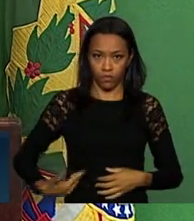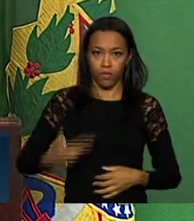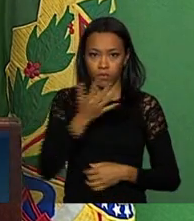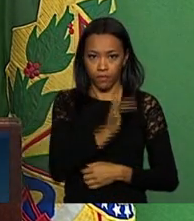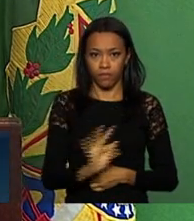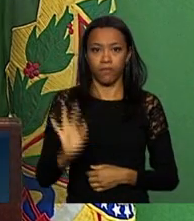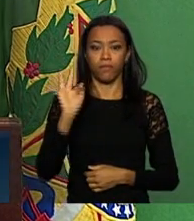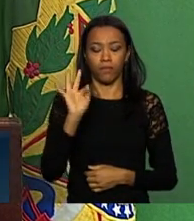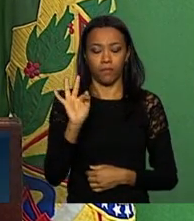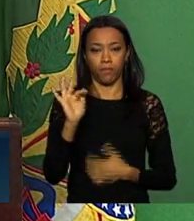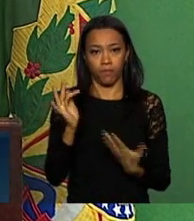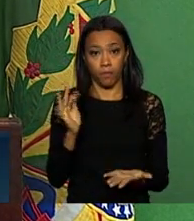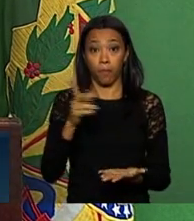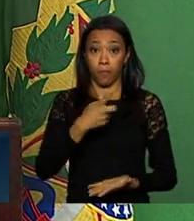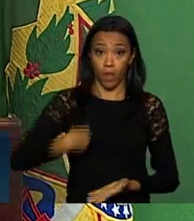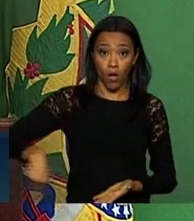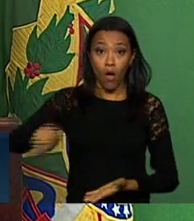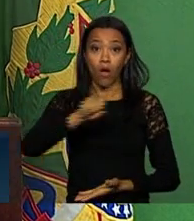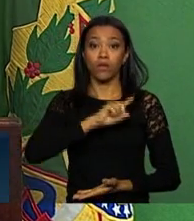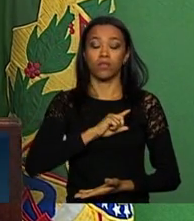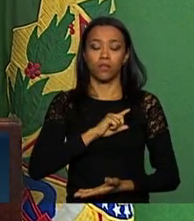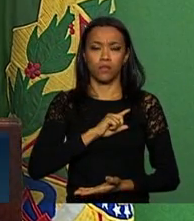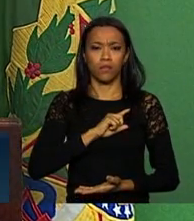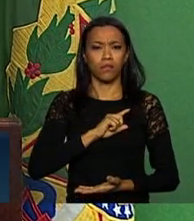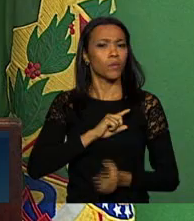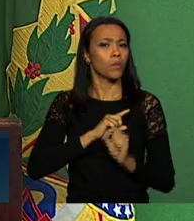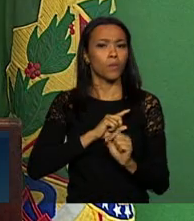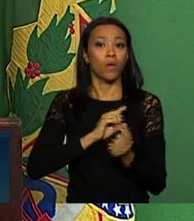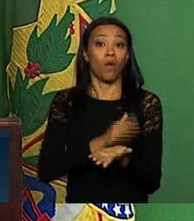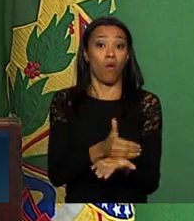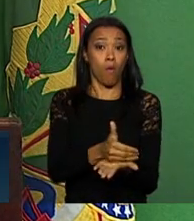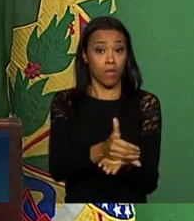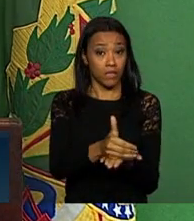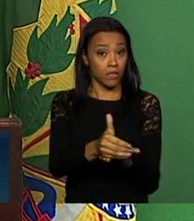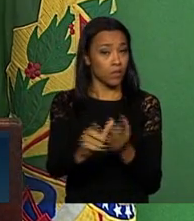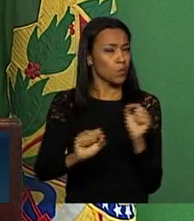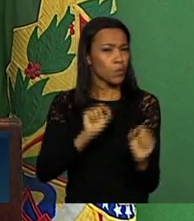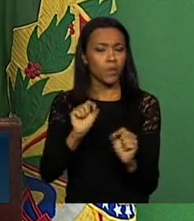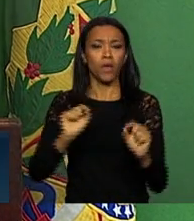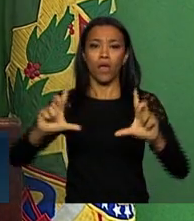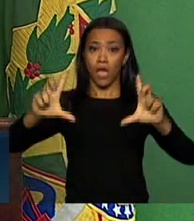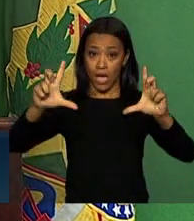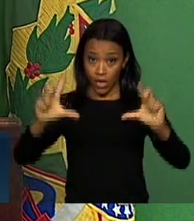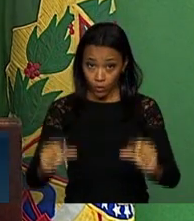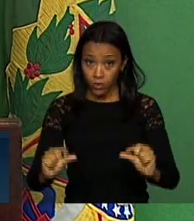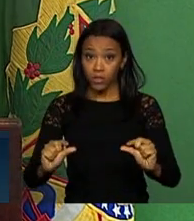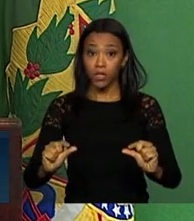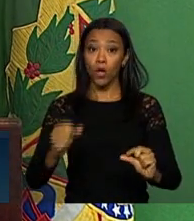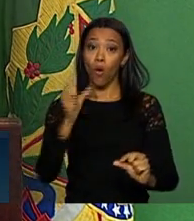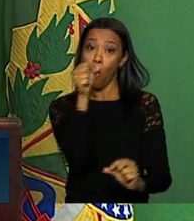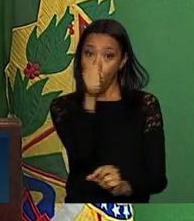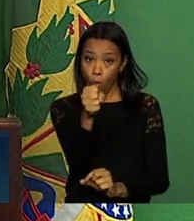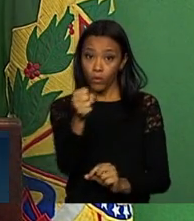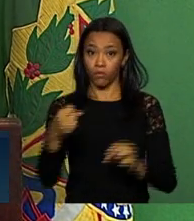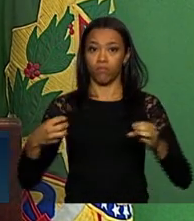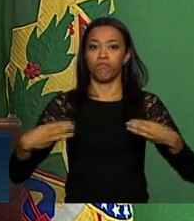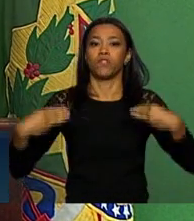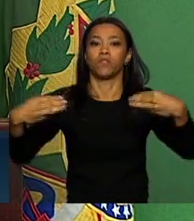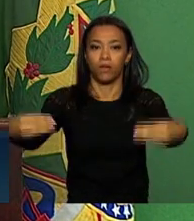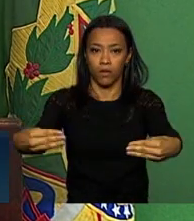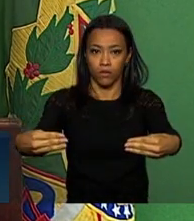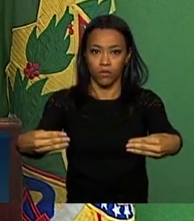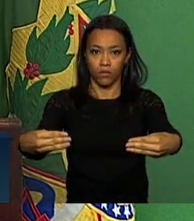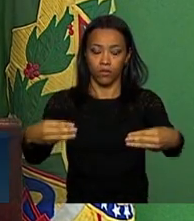federal nós estamos começando por reduzir oito Ministérios nós vamos